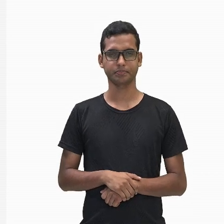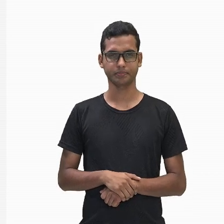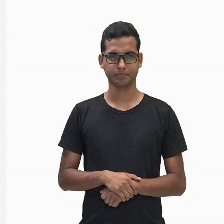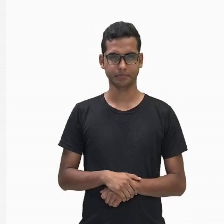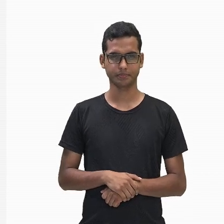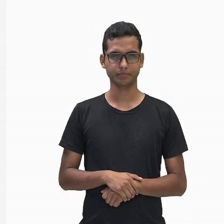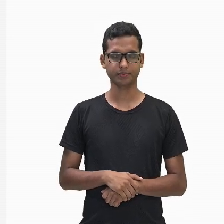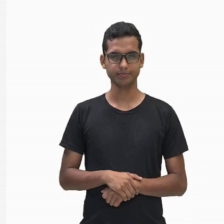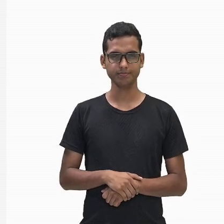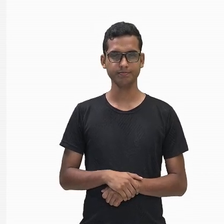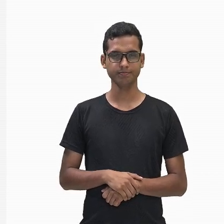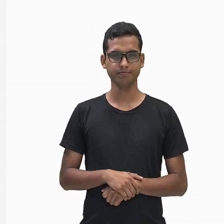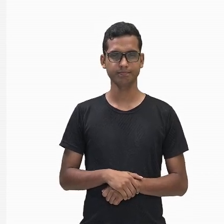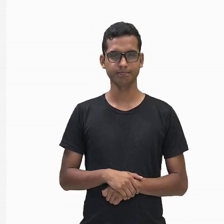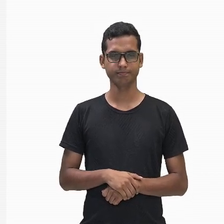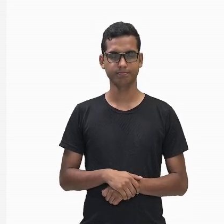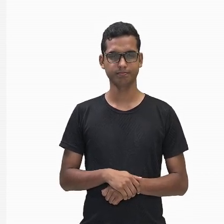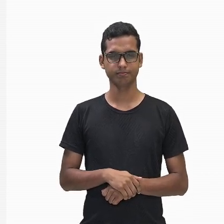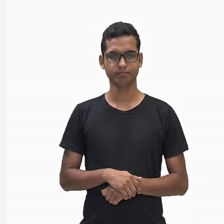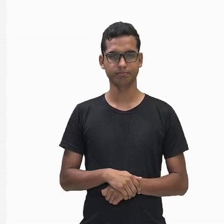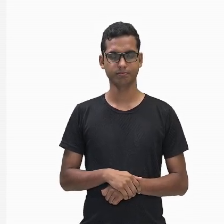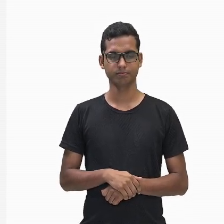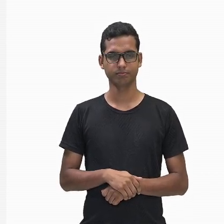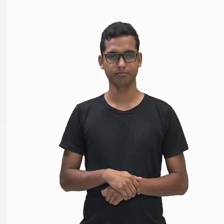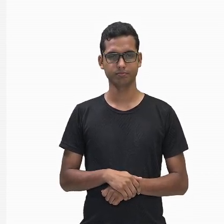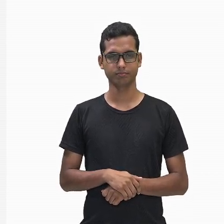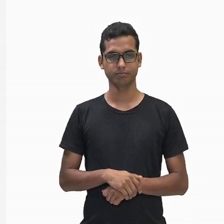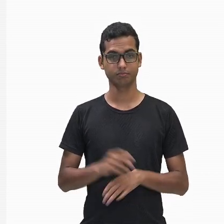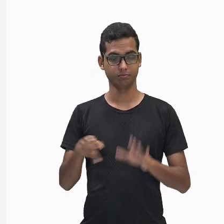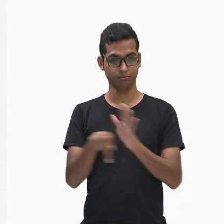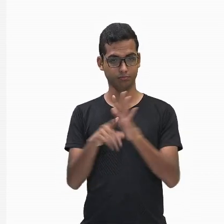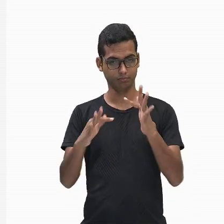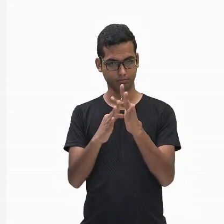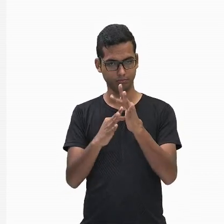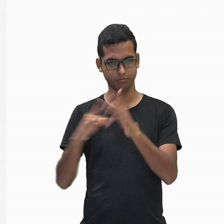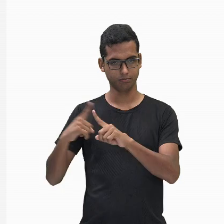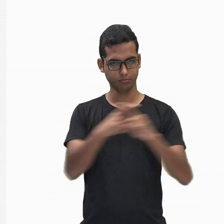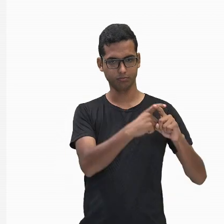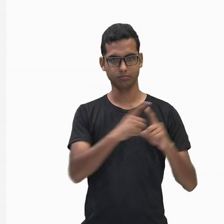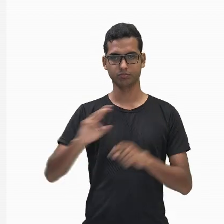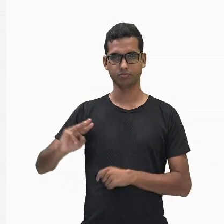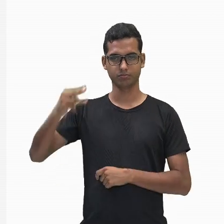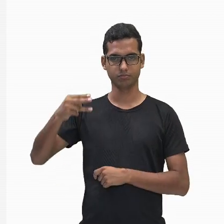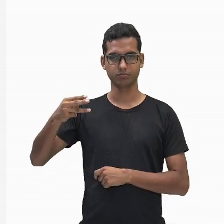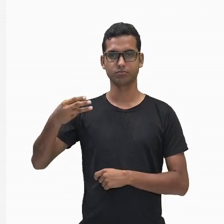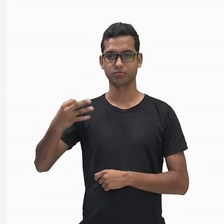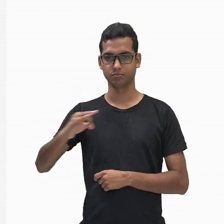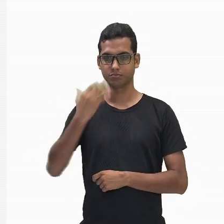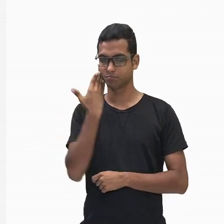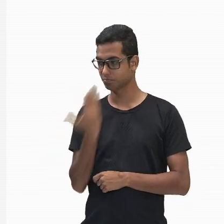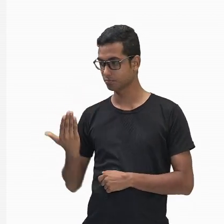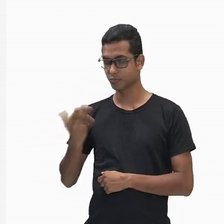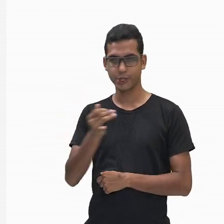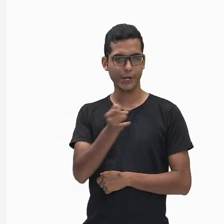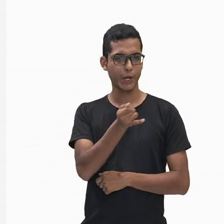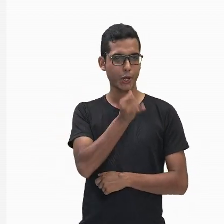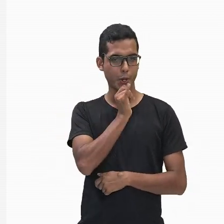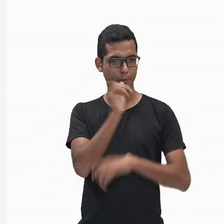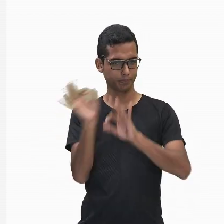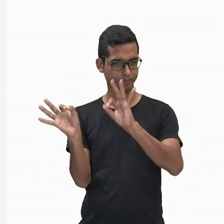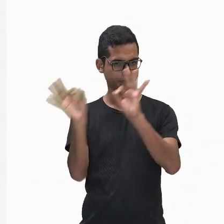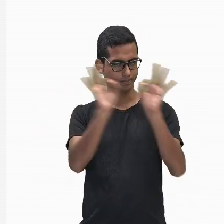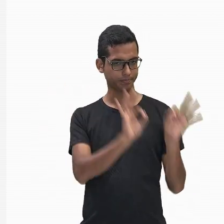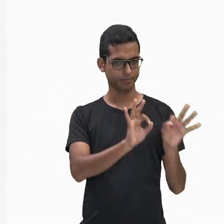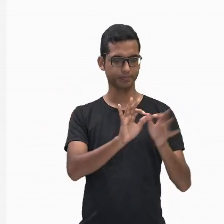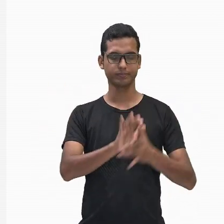Então, esse é o aspecto da função polinomial do terceiro grau, tá? Vamos ver um exemplo? Então